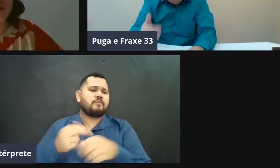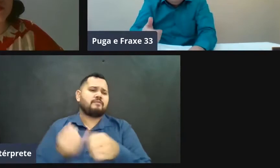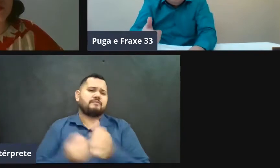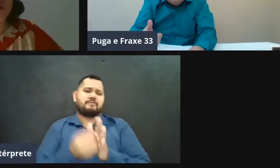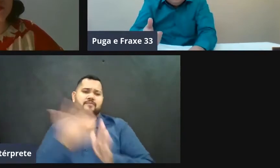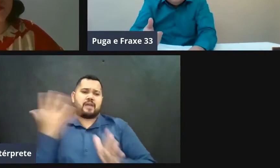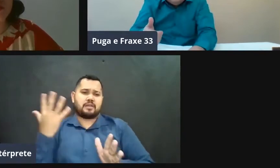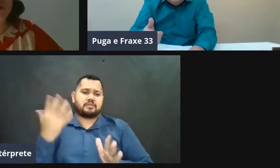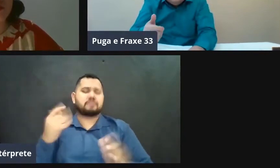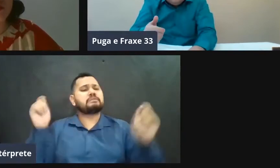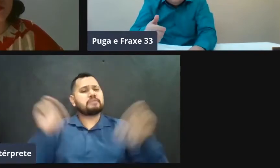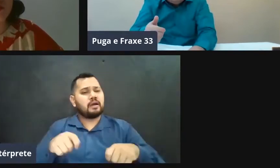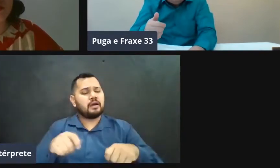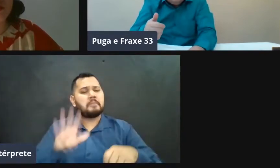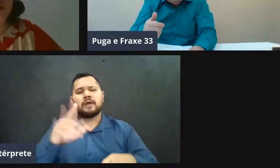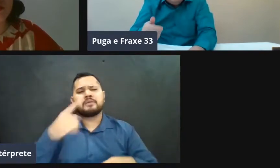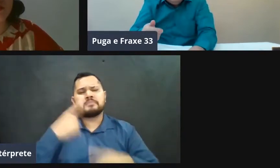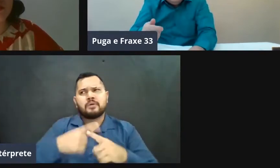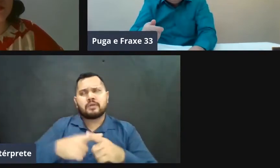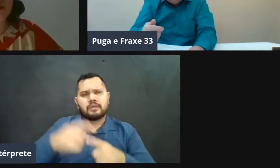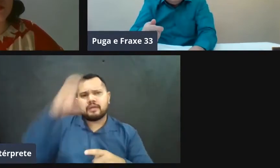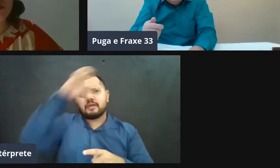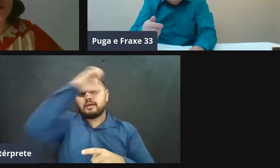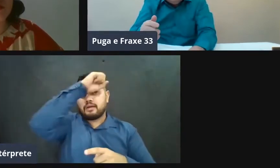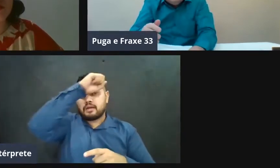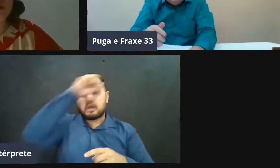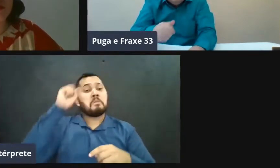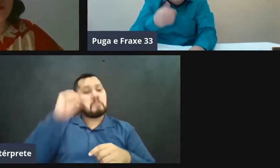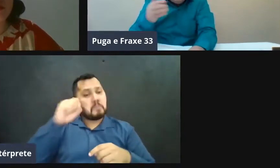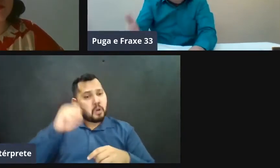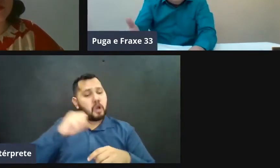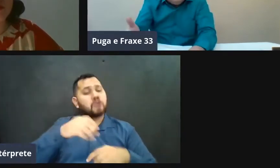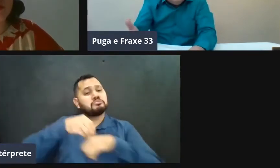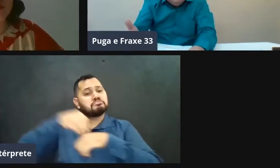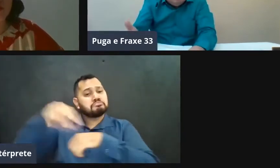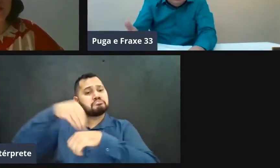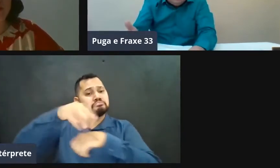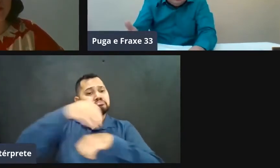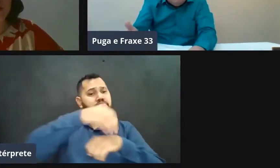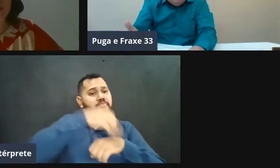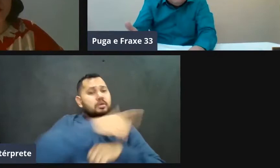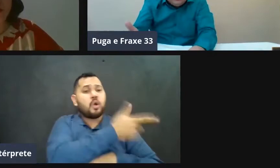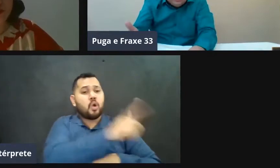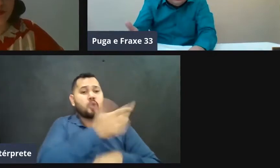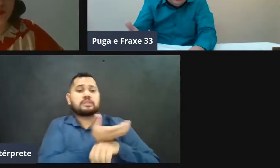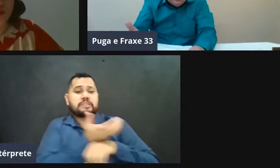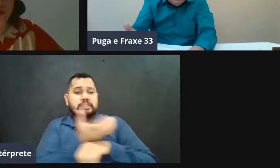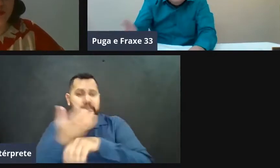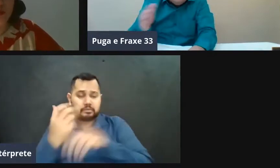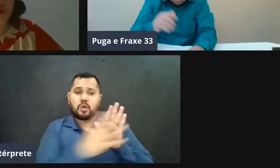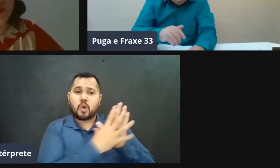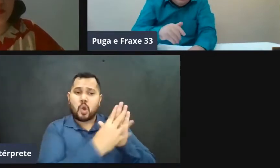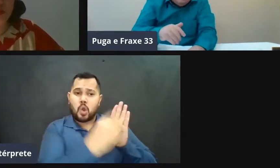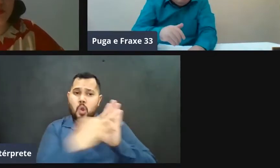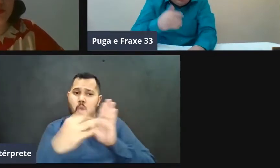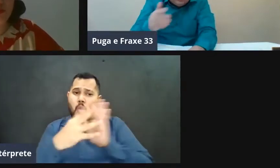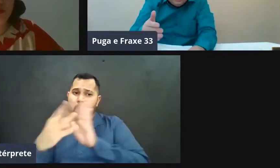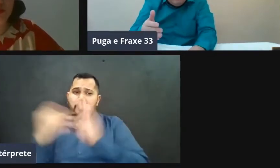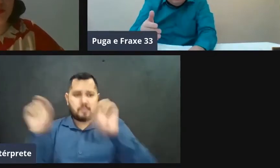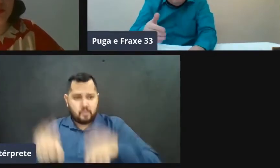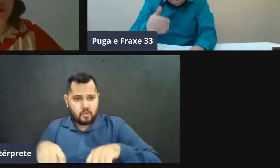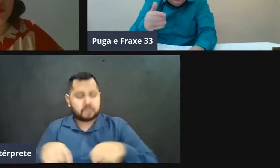E o que é que ficou de interessante? Que nós podemos replicar essa experiência para outras disciplinas da universidade e